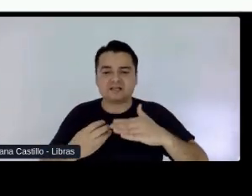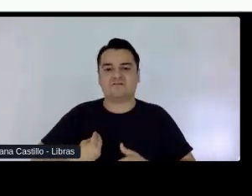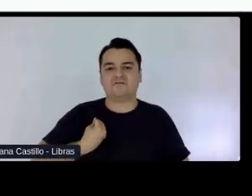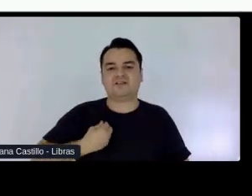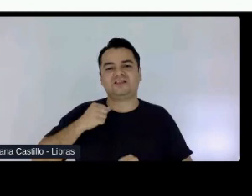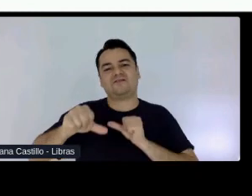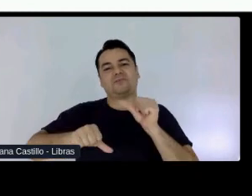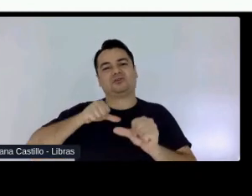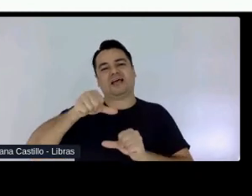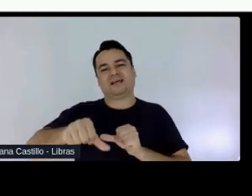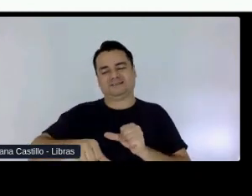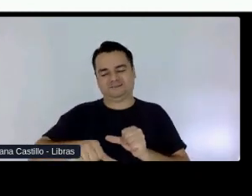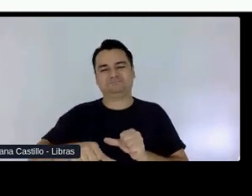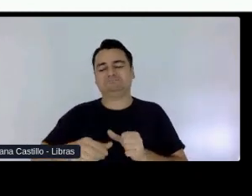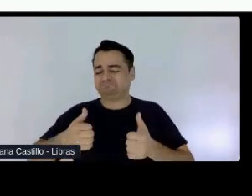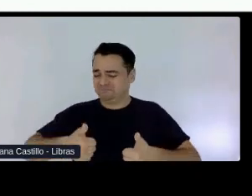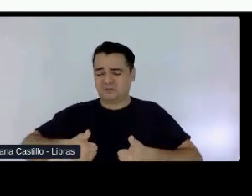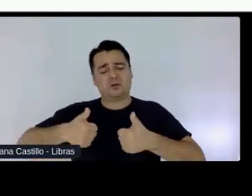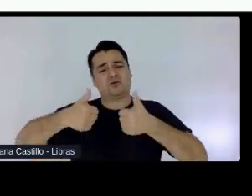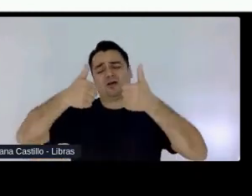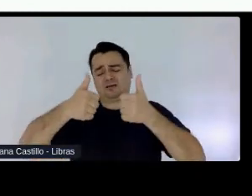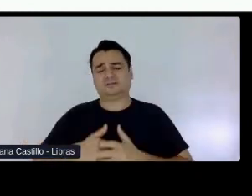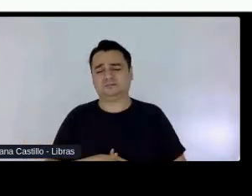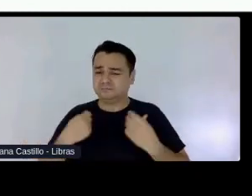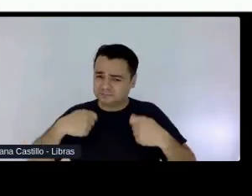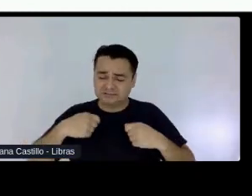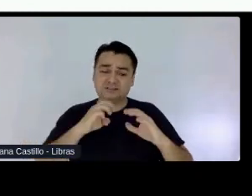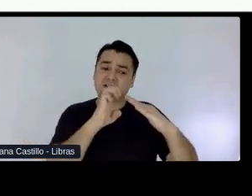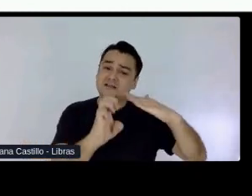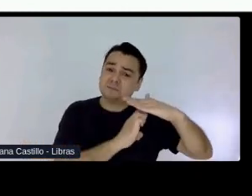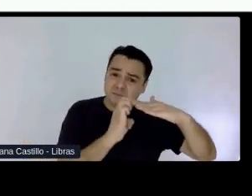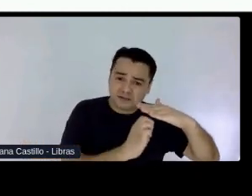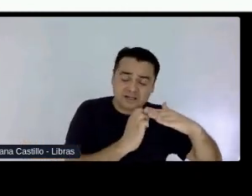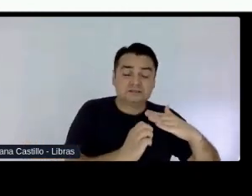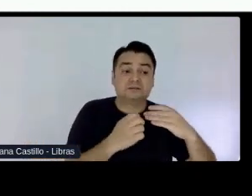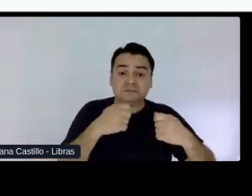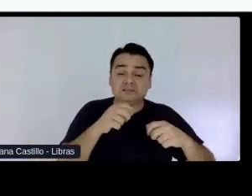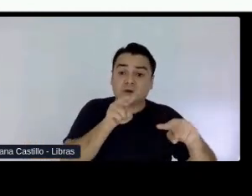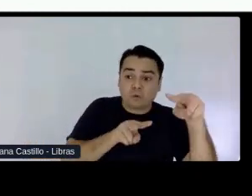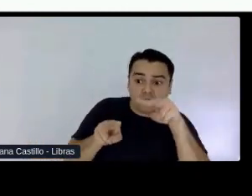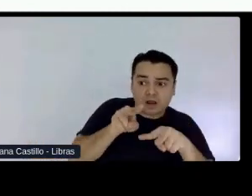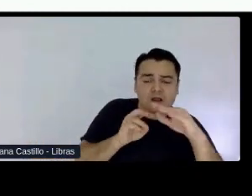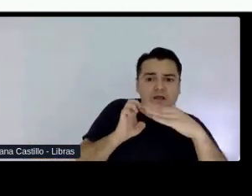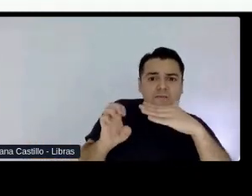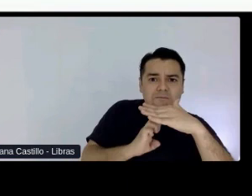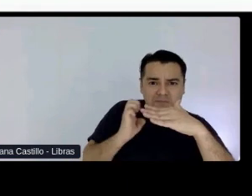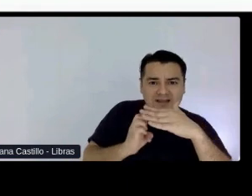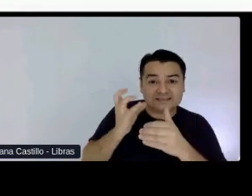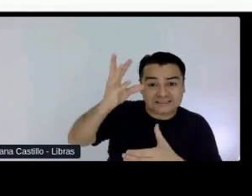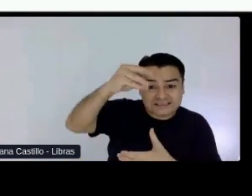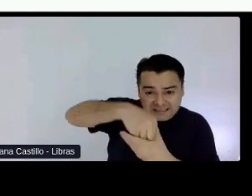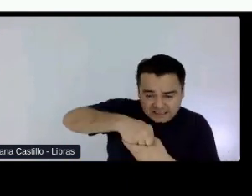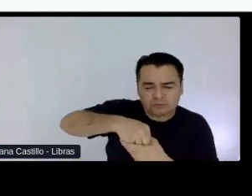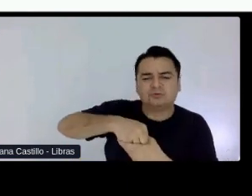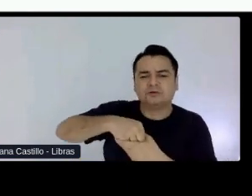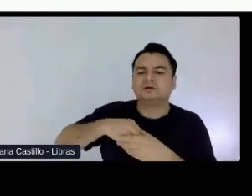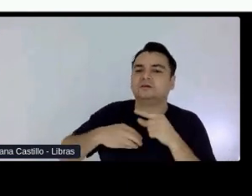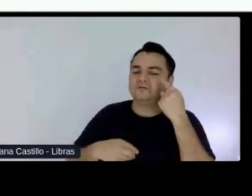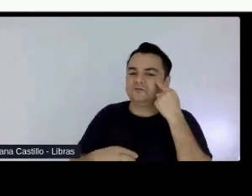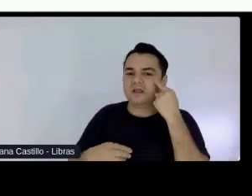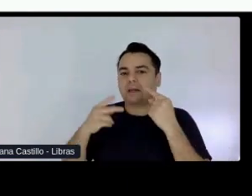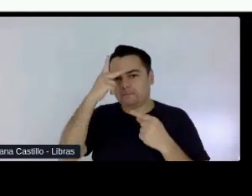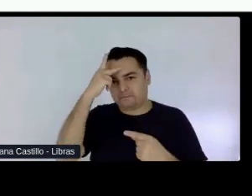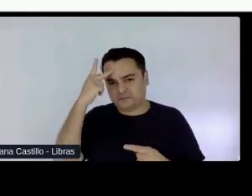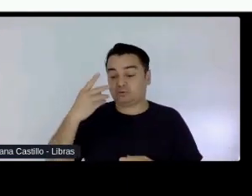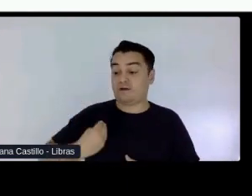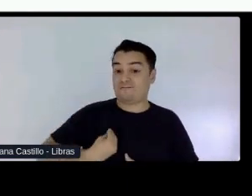né, trazendo a necessidade para essa empresa, trazendo esse olhar para o mundo corporativo, a gente vai conseguir mudar a realidade das